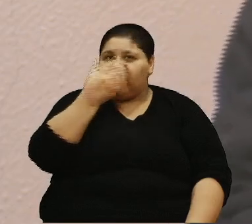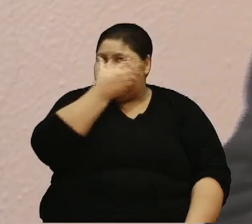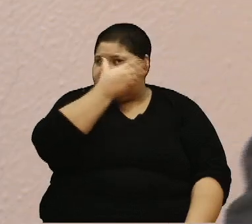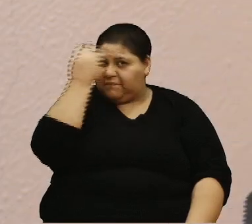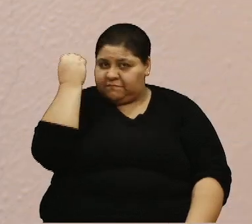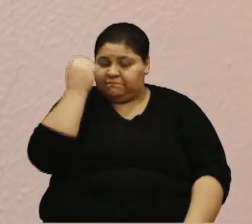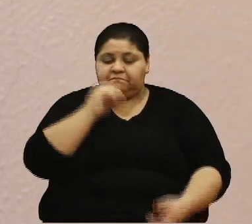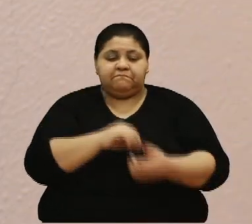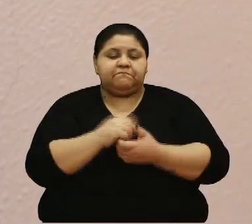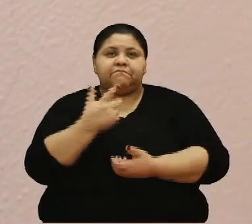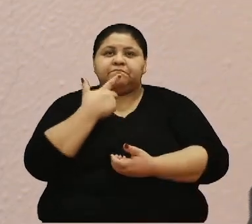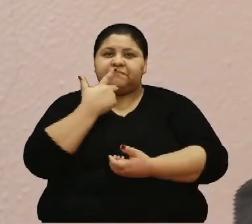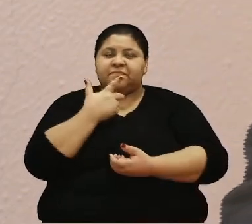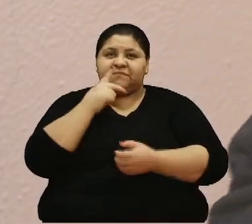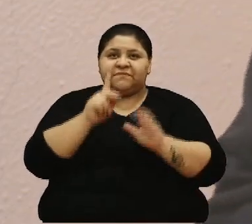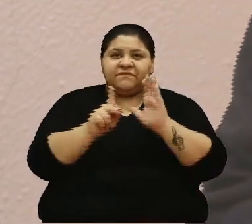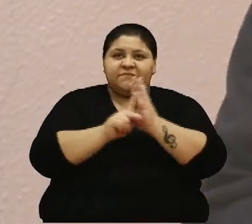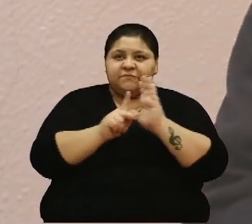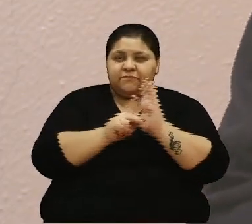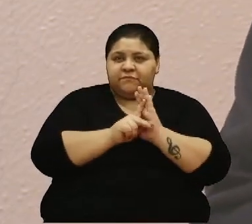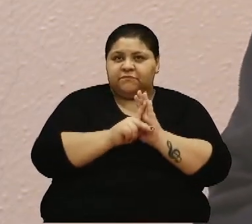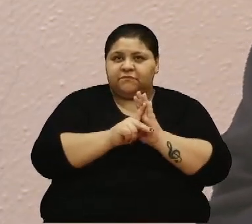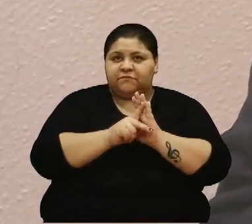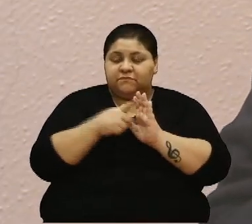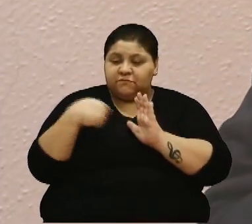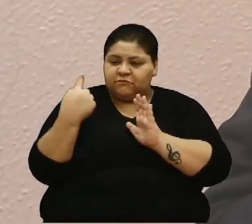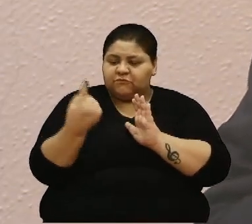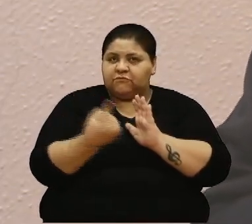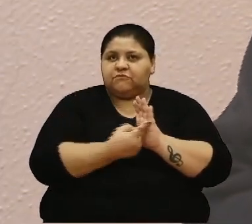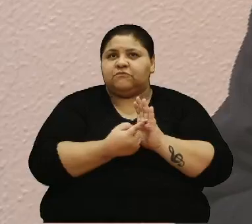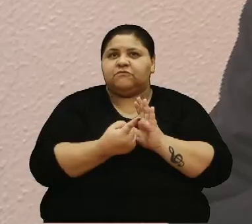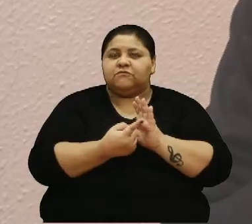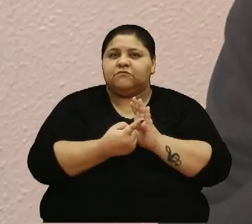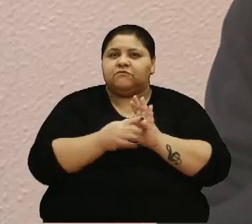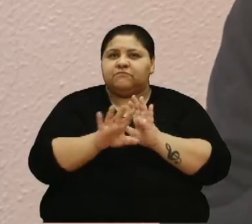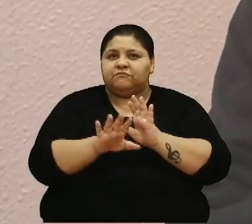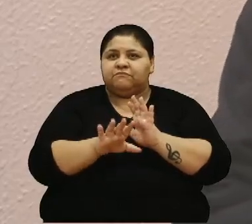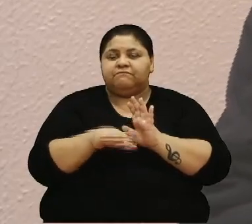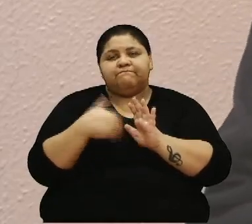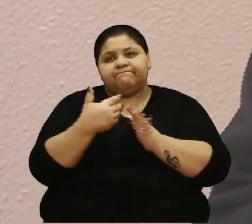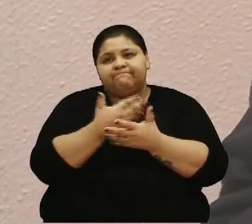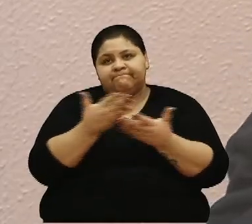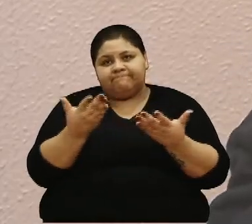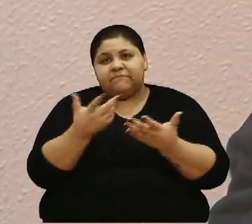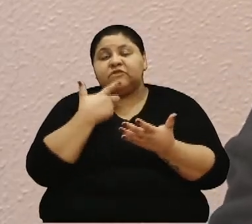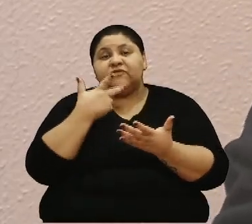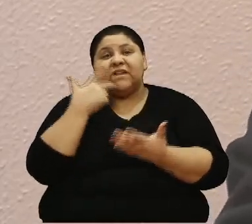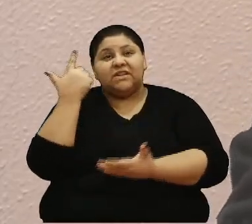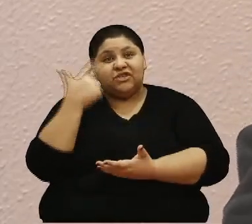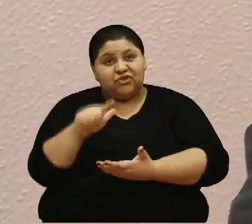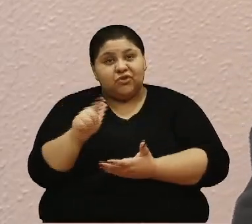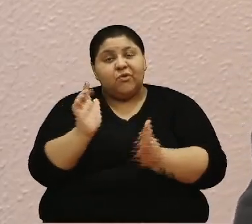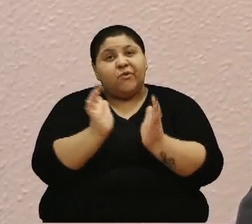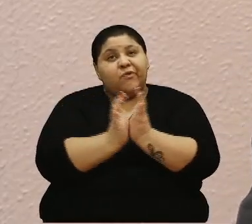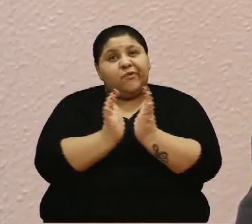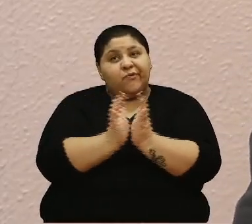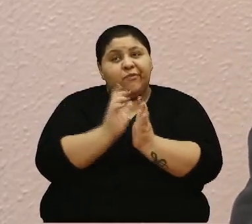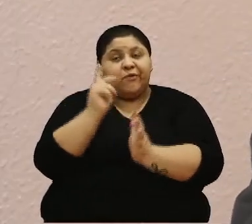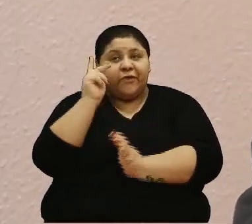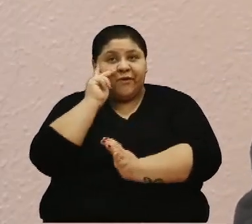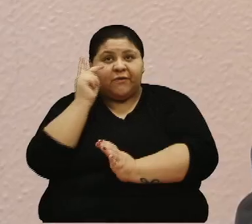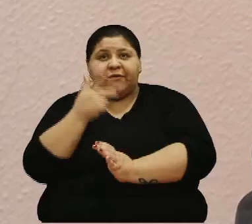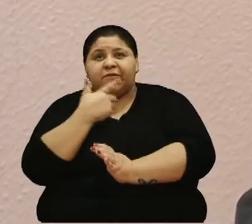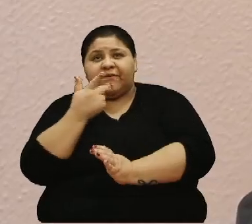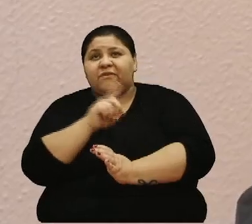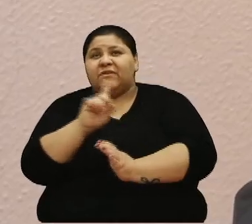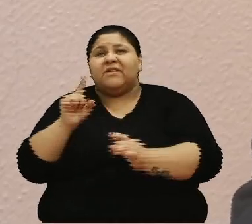Quando nós falamos de um projeto desse, e aí, nobres colegas, vou reforçar aqui o que o meu colega Libardi falou,